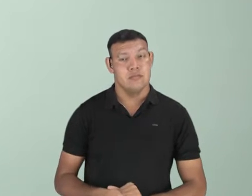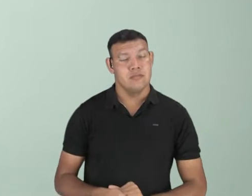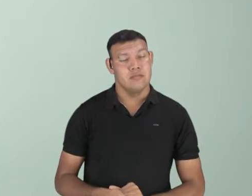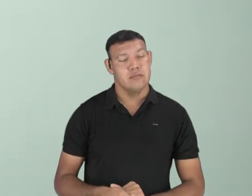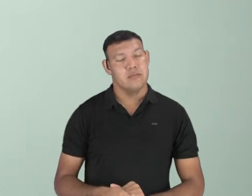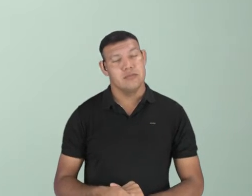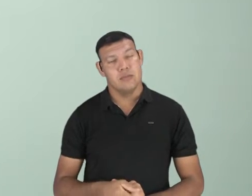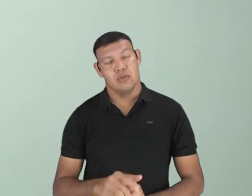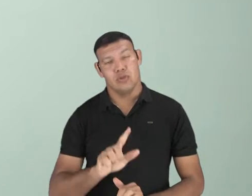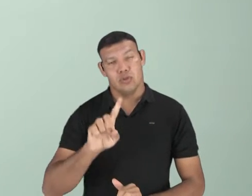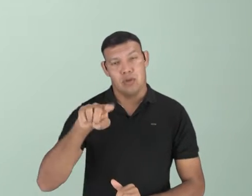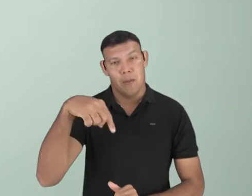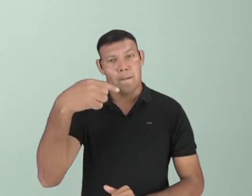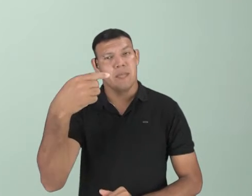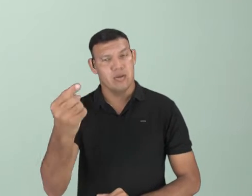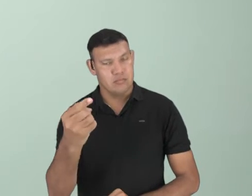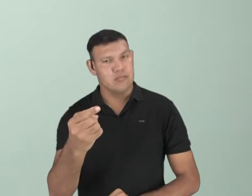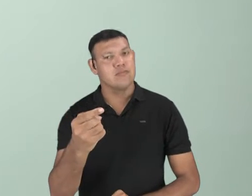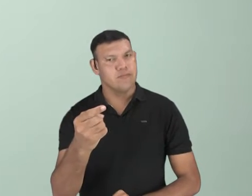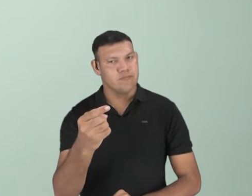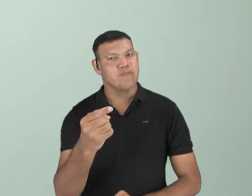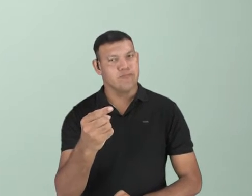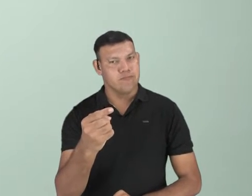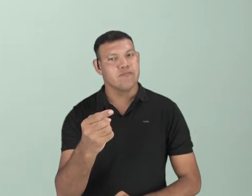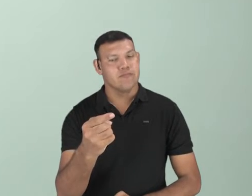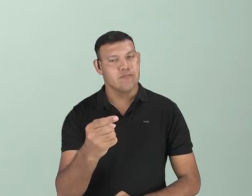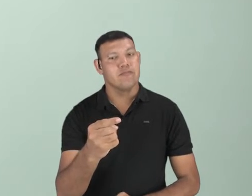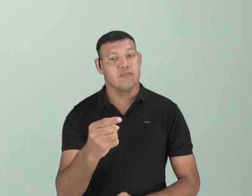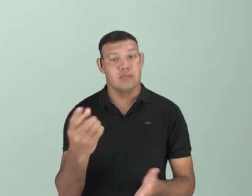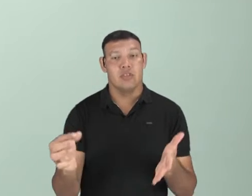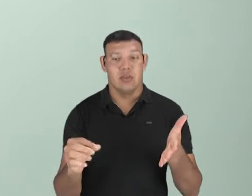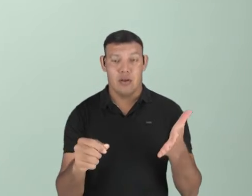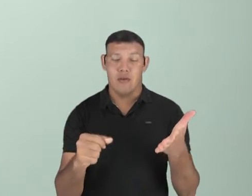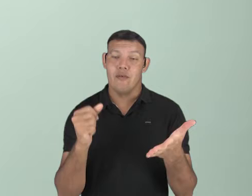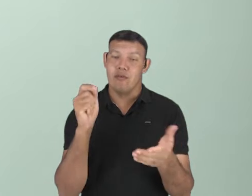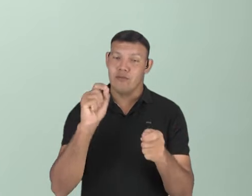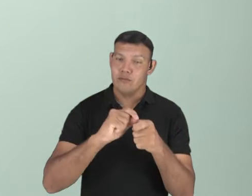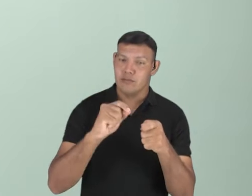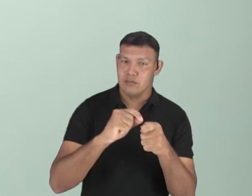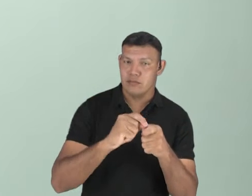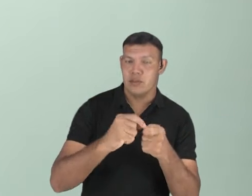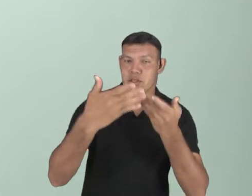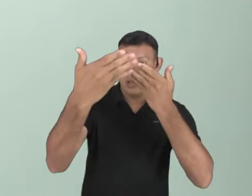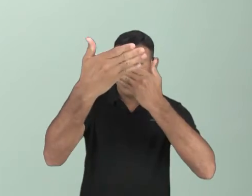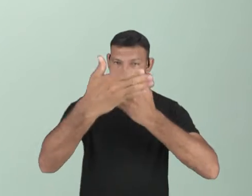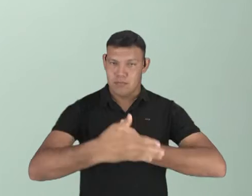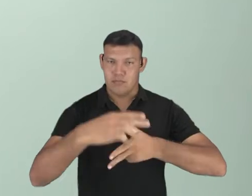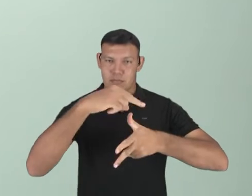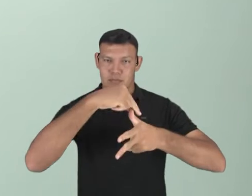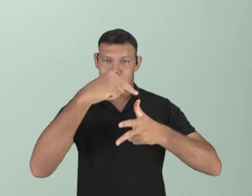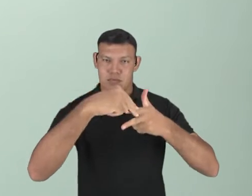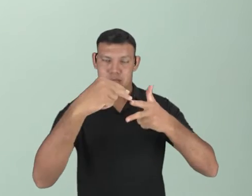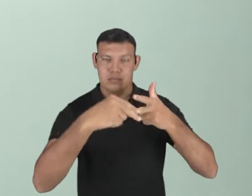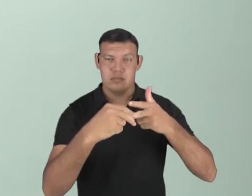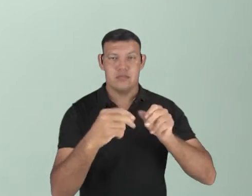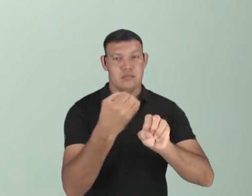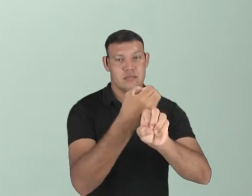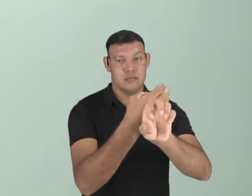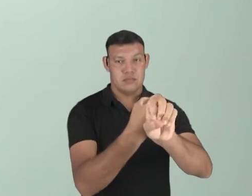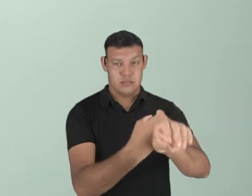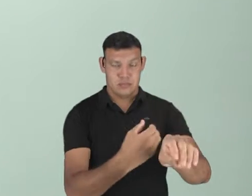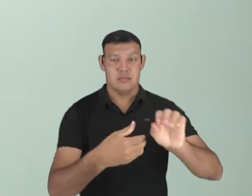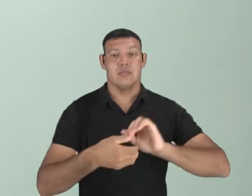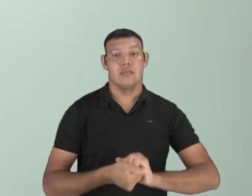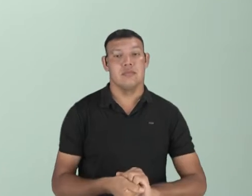alguma oportunidade você irá estar se submetendo a este exame. Para esta videoaula, para